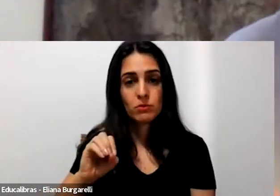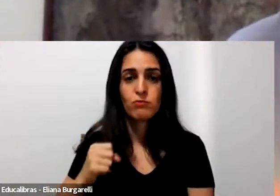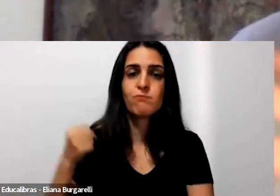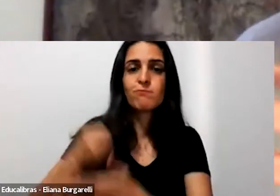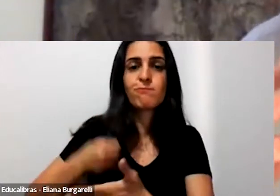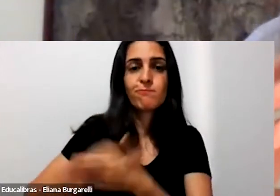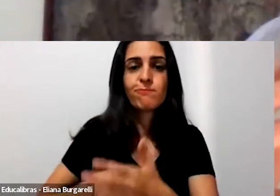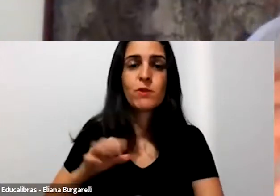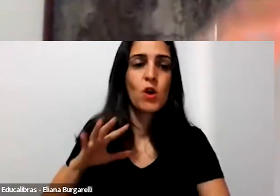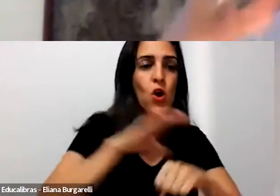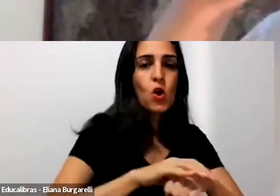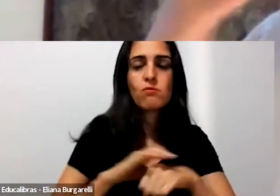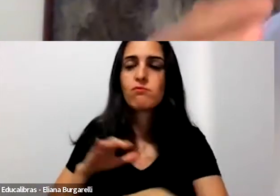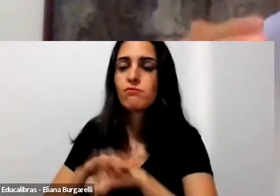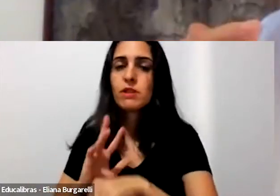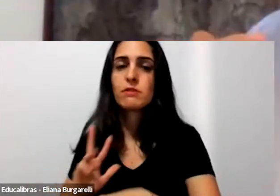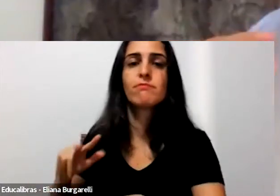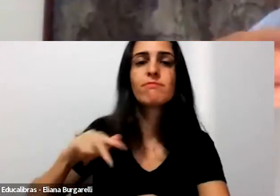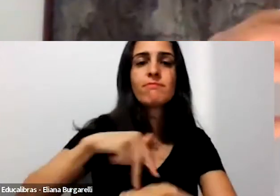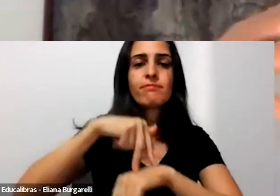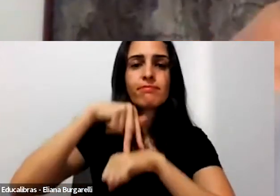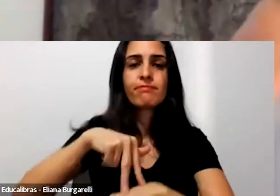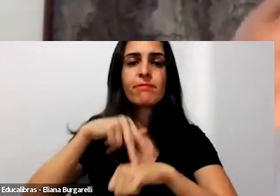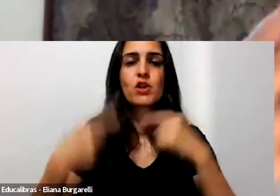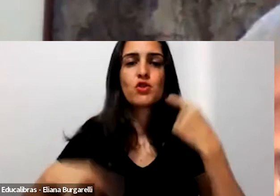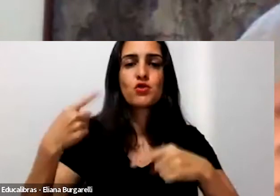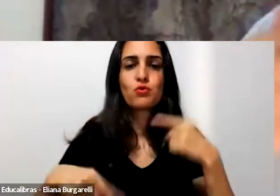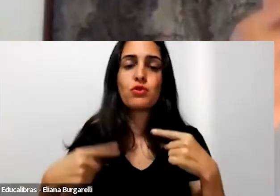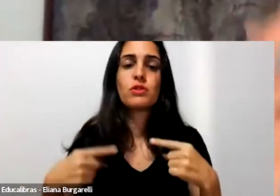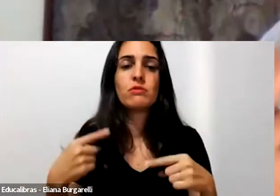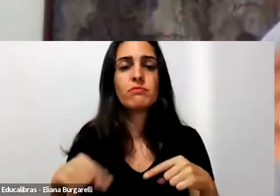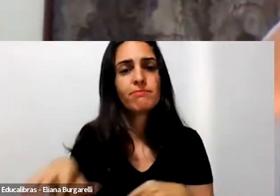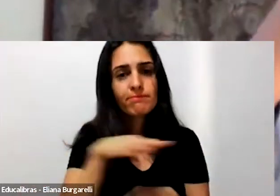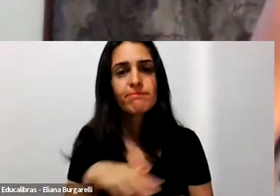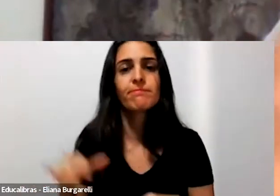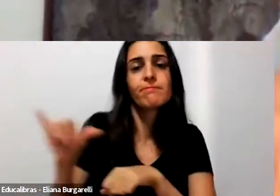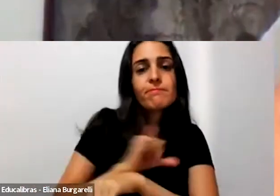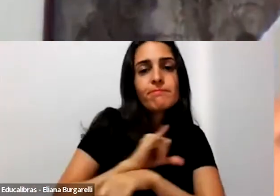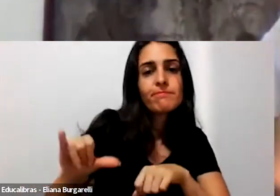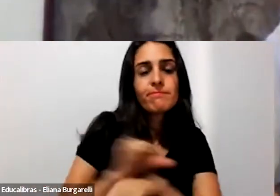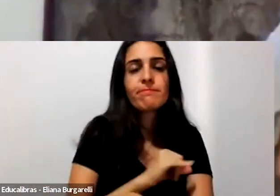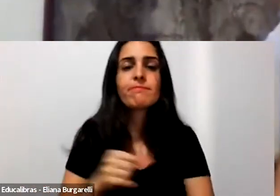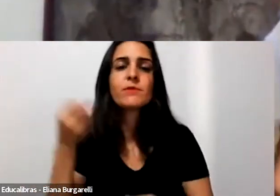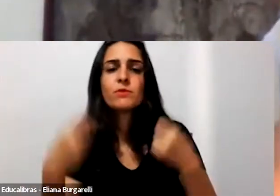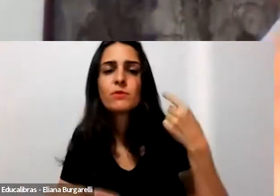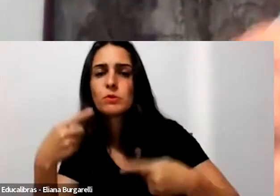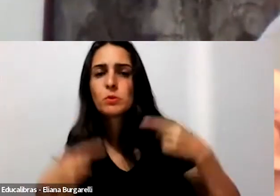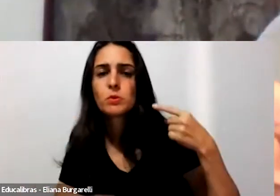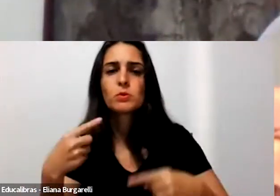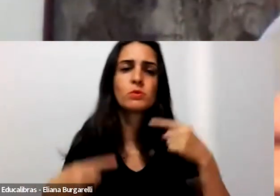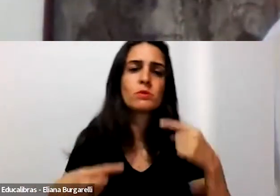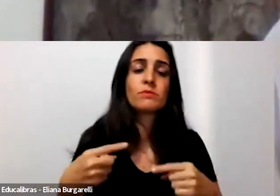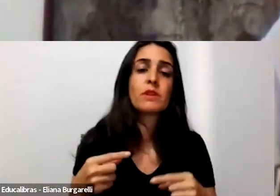espaços políticos de interlocução de alto nível, de interlocução de formulação, de estratégias, de entender como é que nós vamos